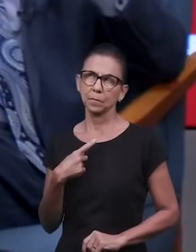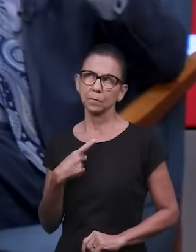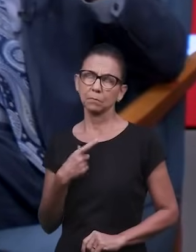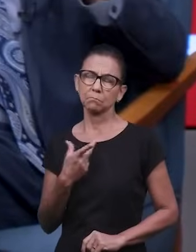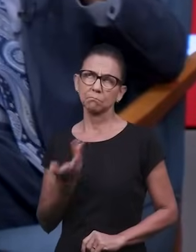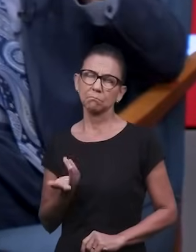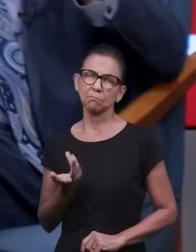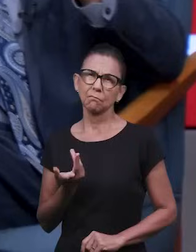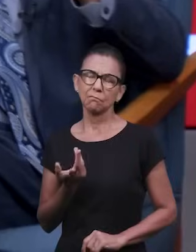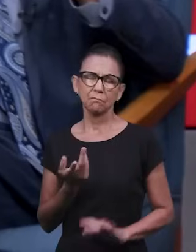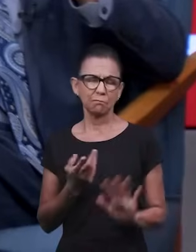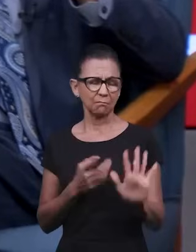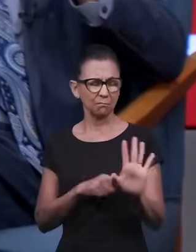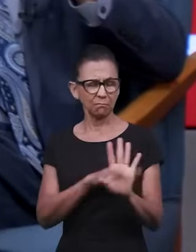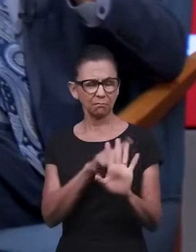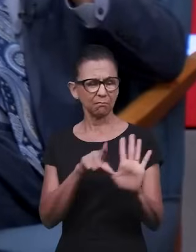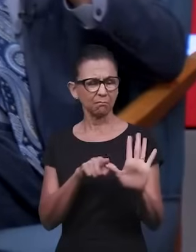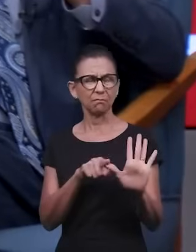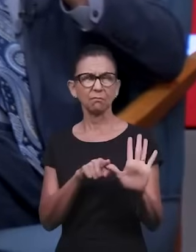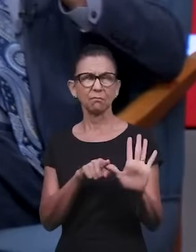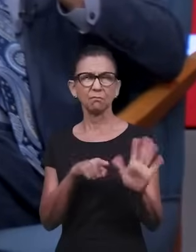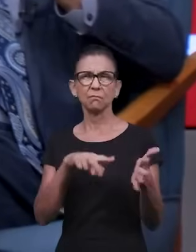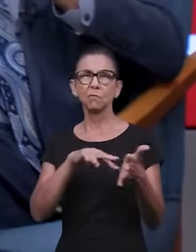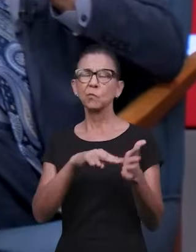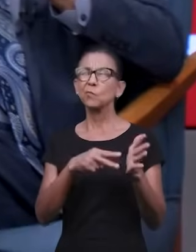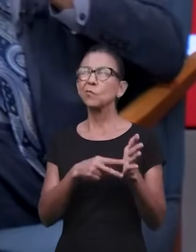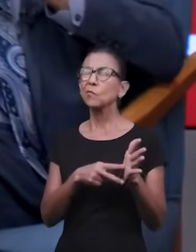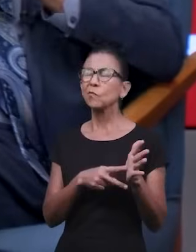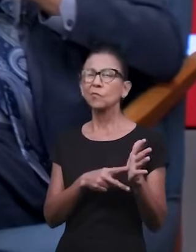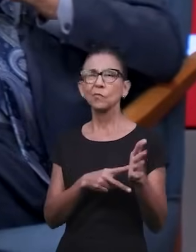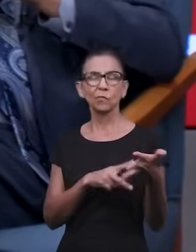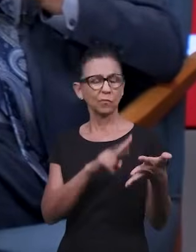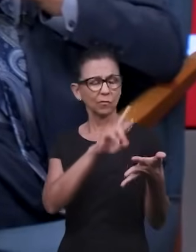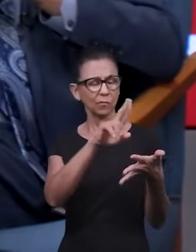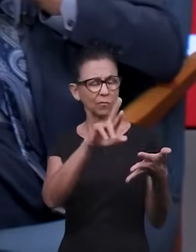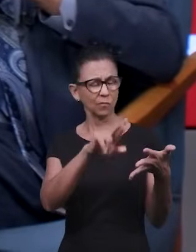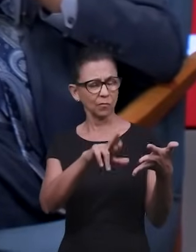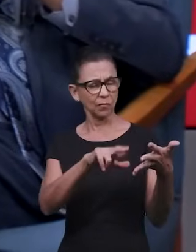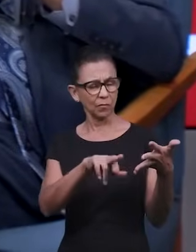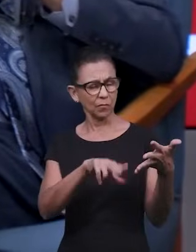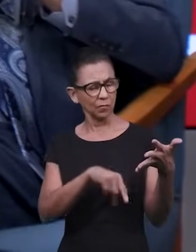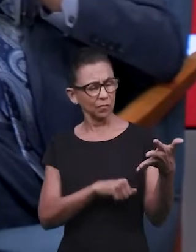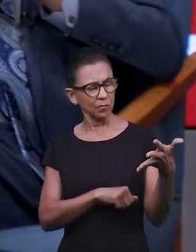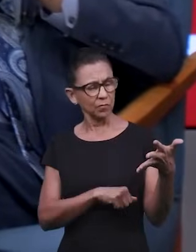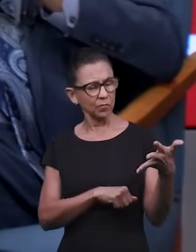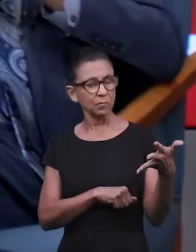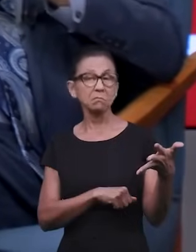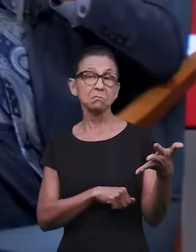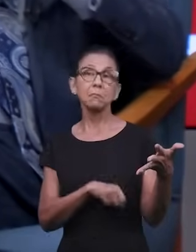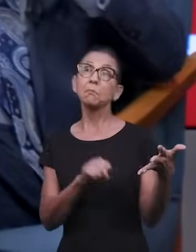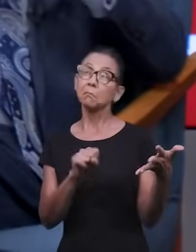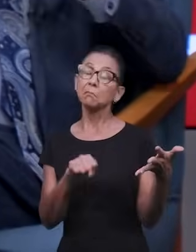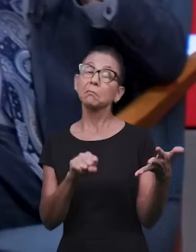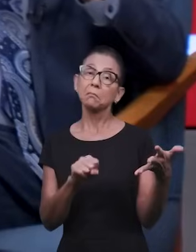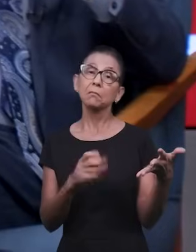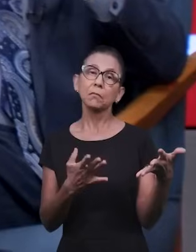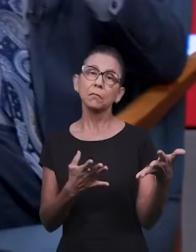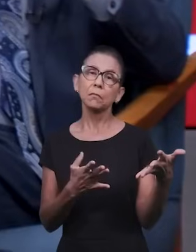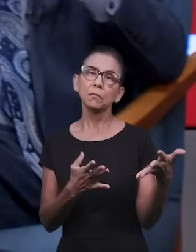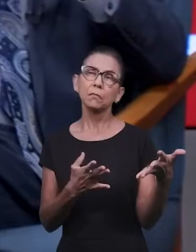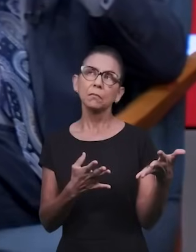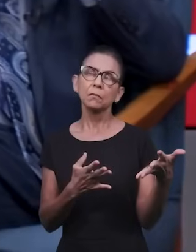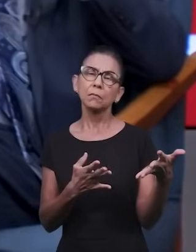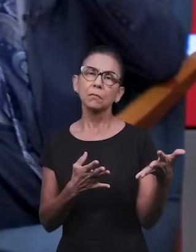mas o que significam esses cinco ministérios Eles são diferentes sim são diferentes Alguém